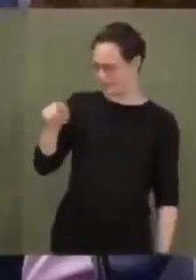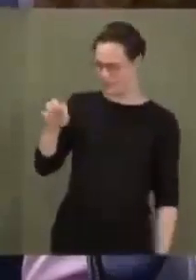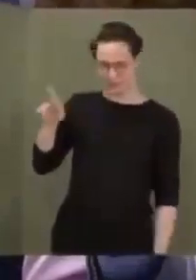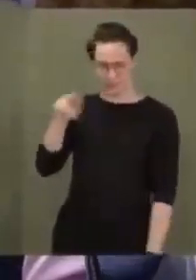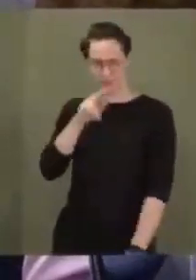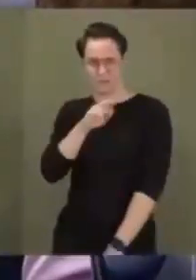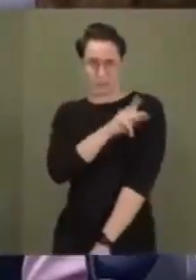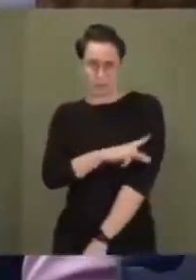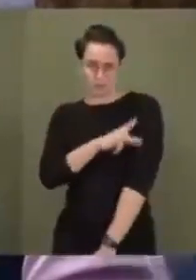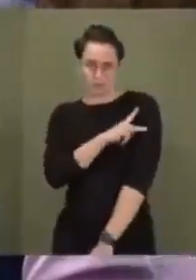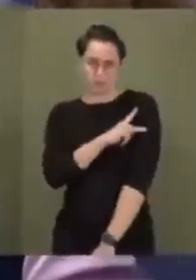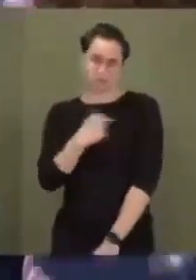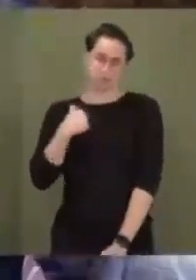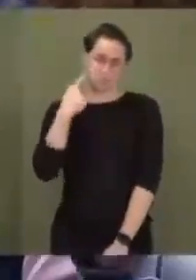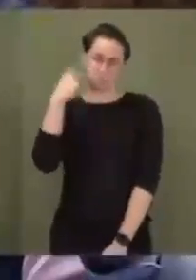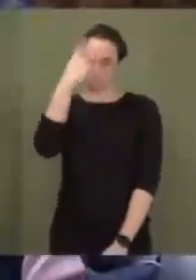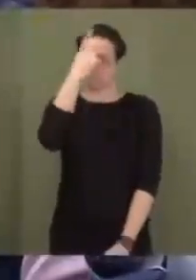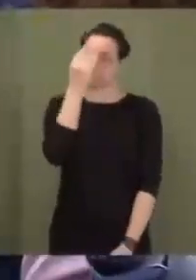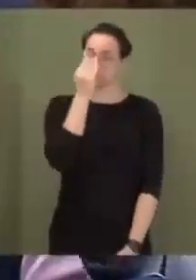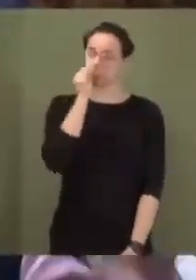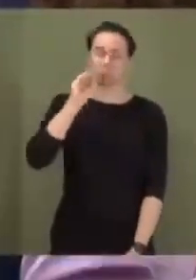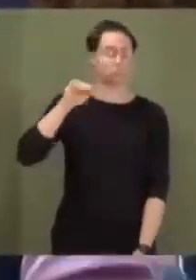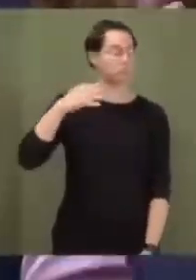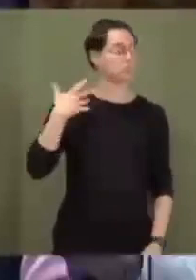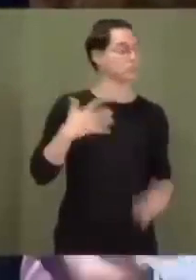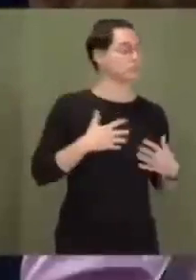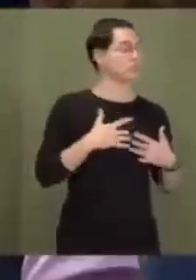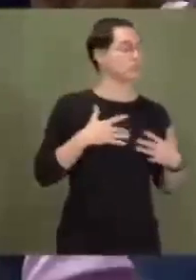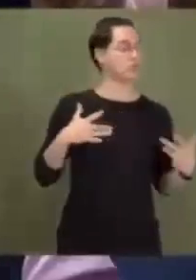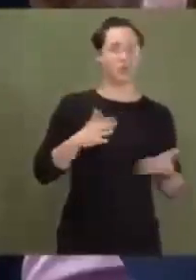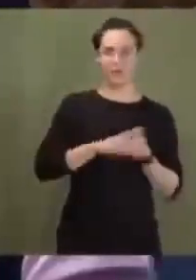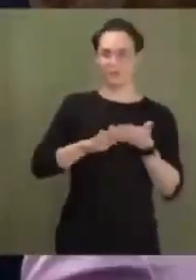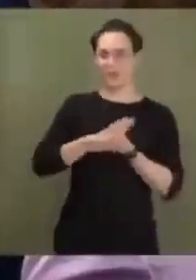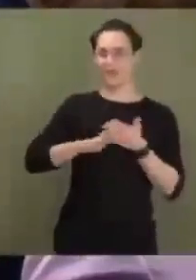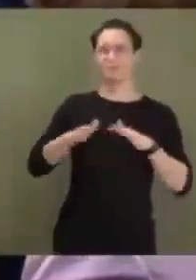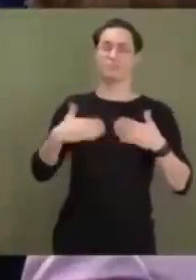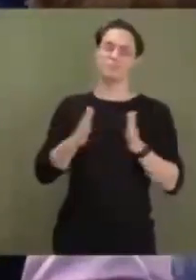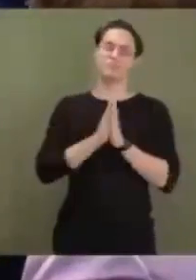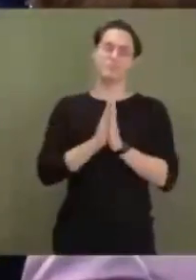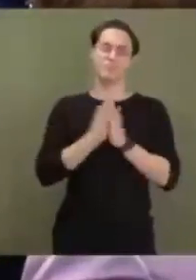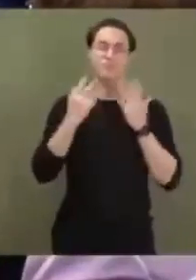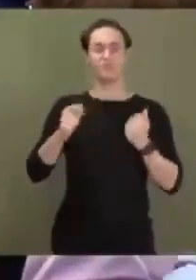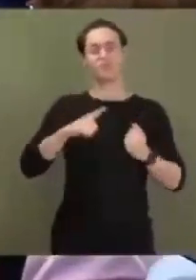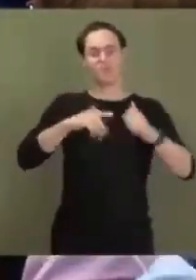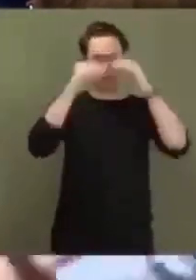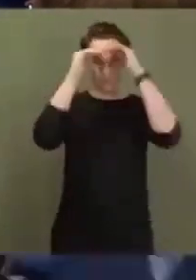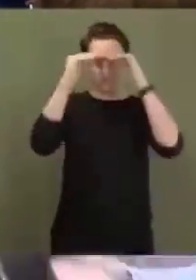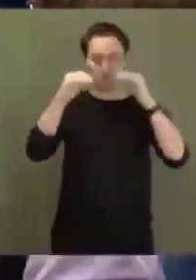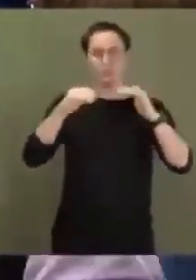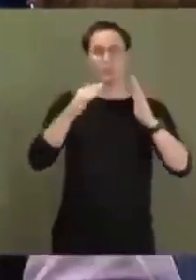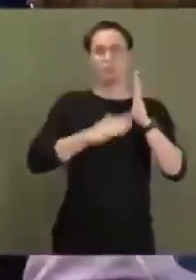Piauí, eu penso que ninguém iria ser solidária a ela. Então, por favor, tenhamos esse respeito para